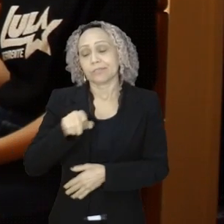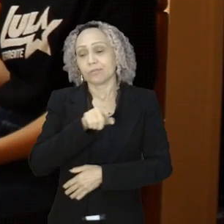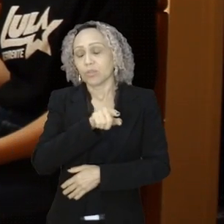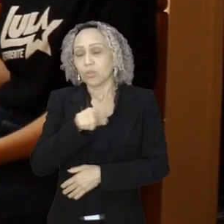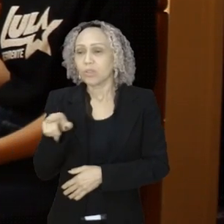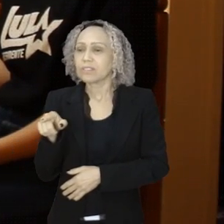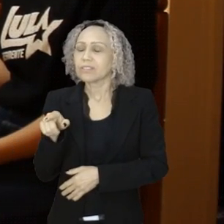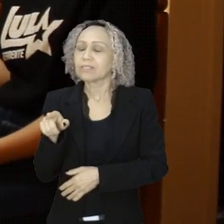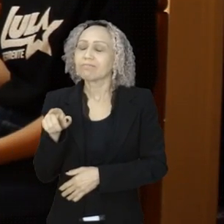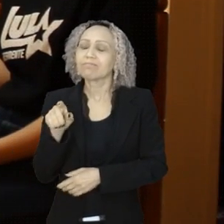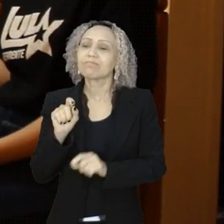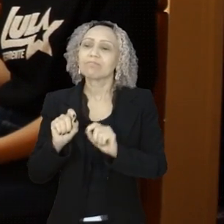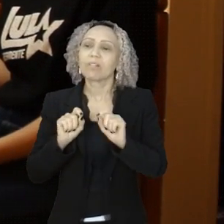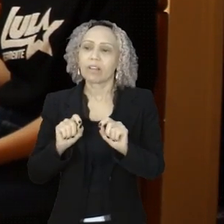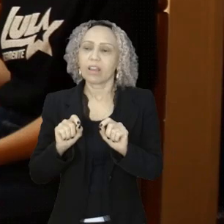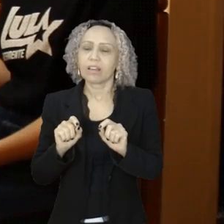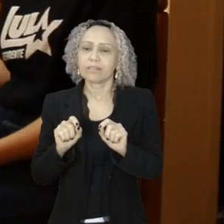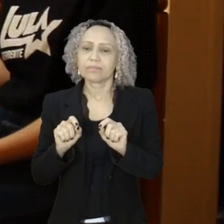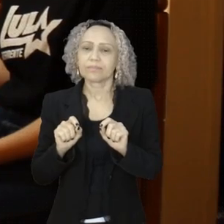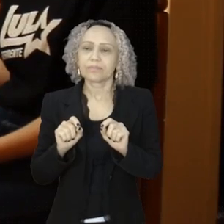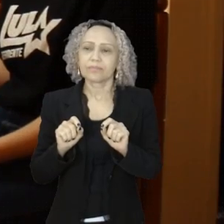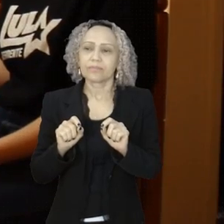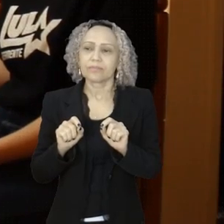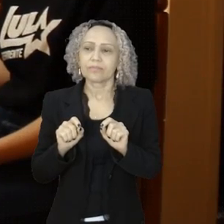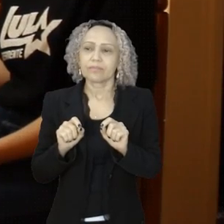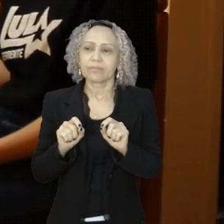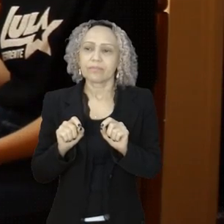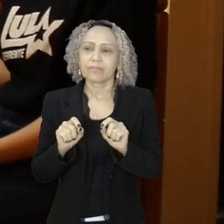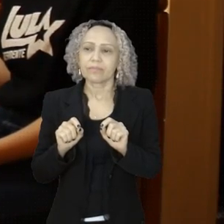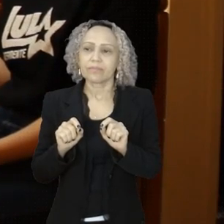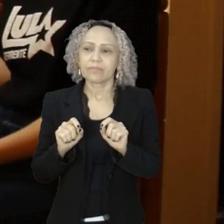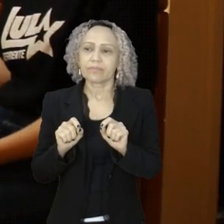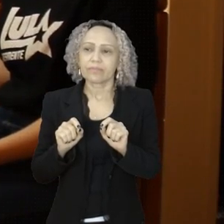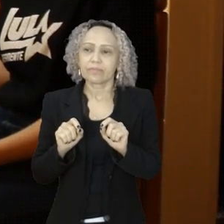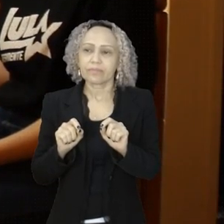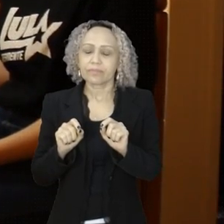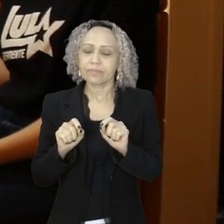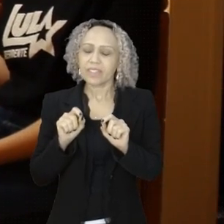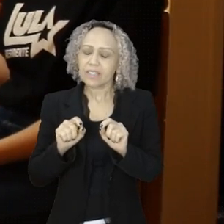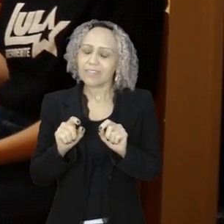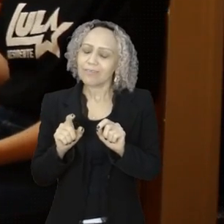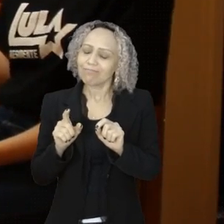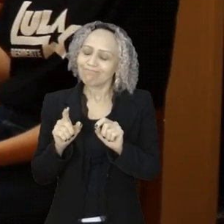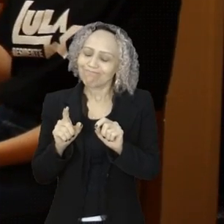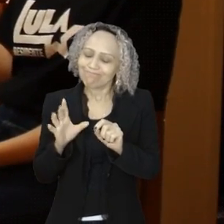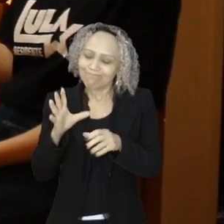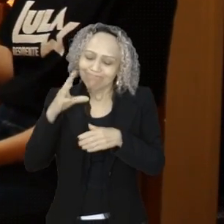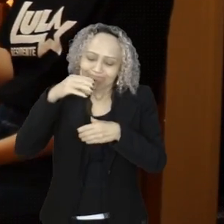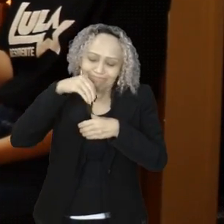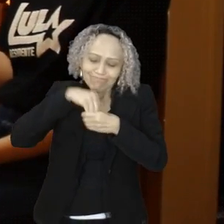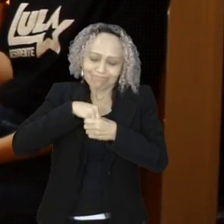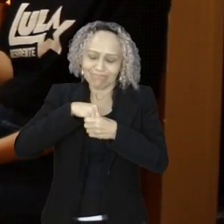uma coisa que não é, está no, digamos, no subsolo, né,